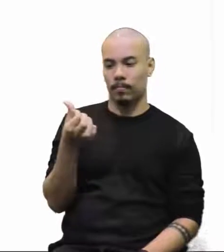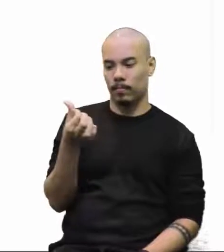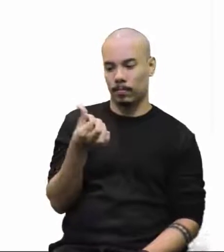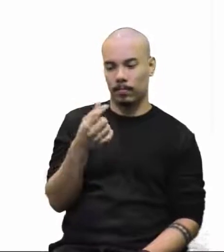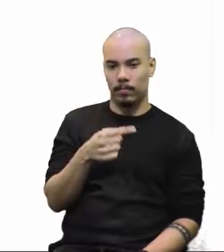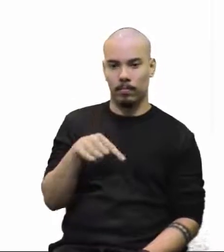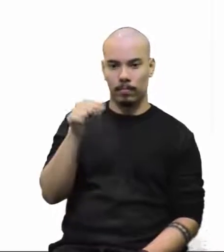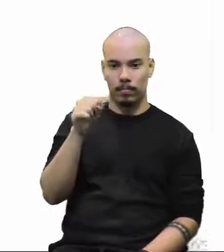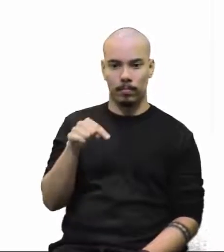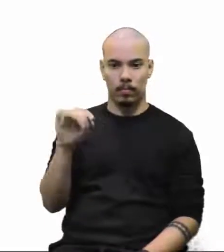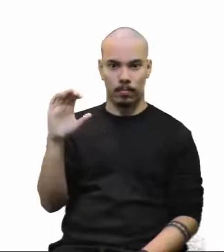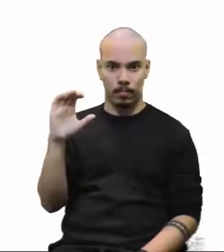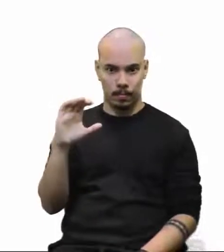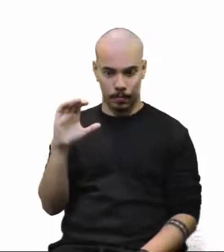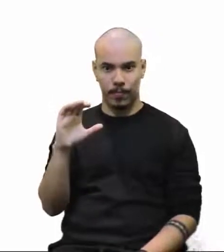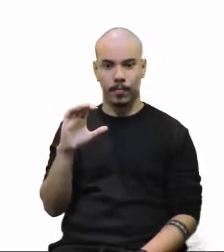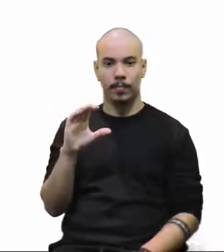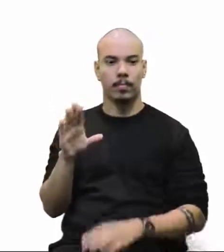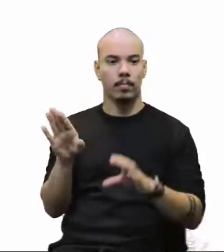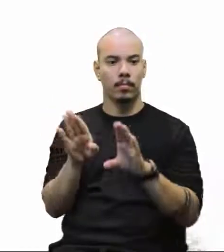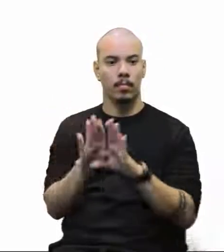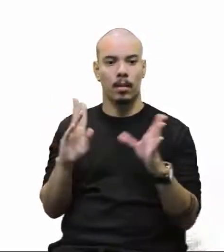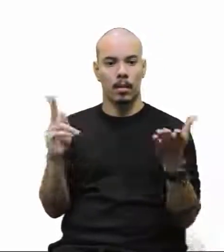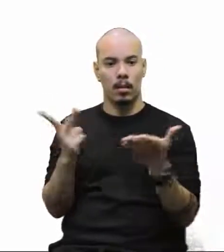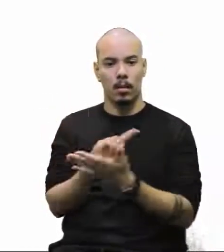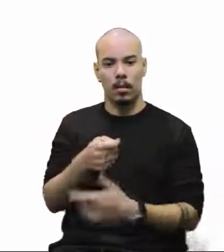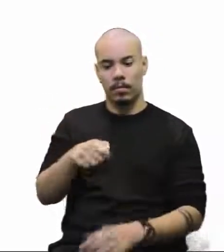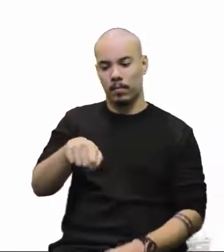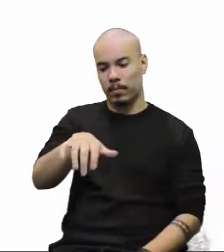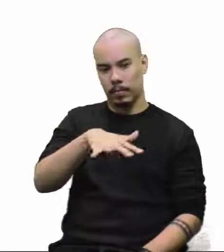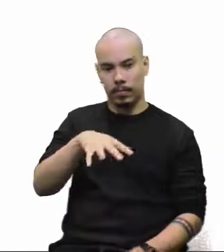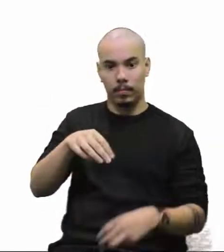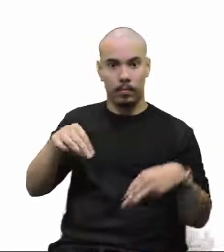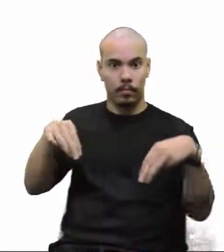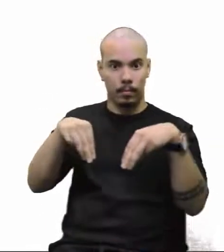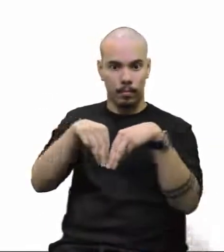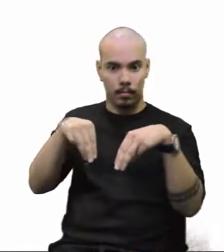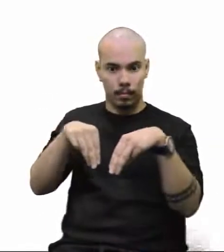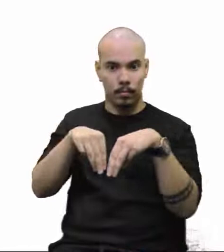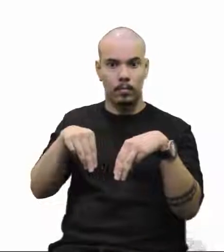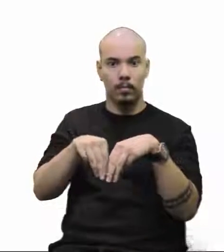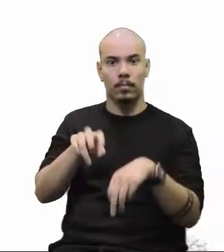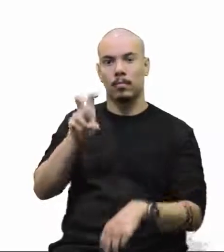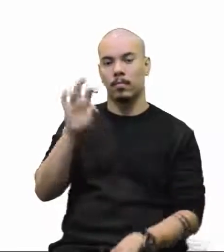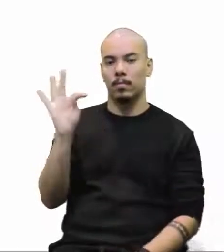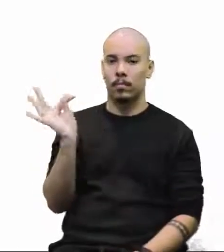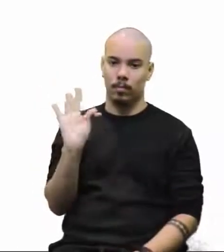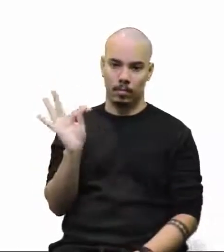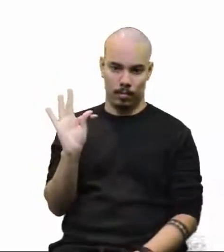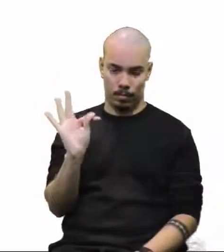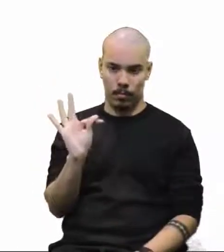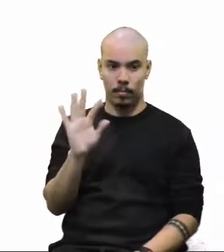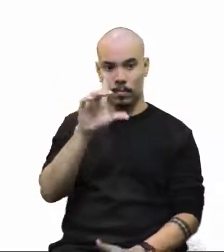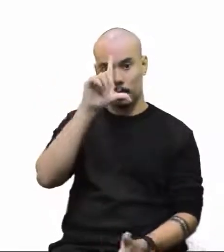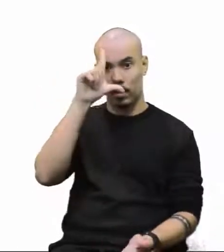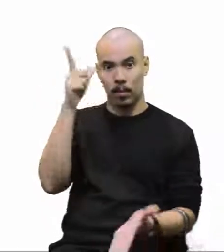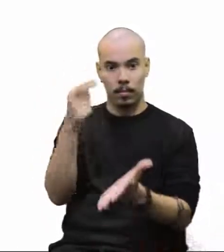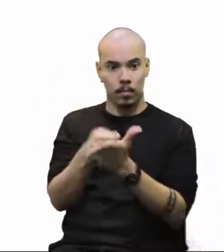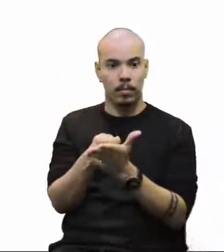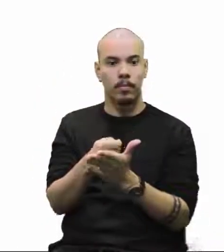6 microcoulomb e lançada em uma região de campo magnético igual a 5 Tesla. Determine